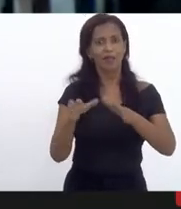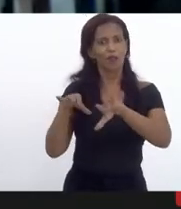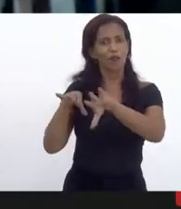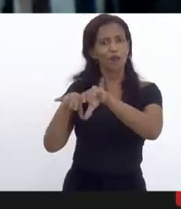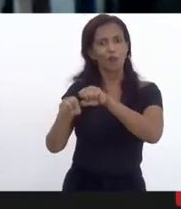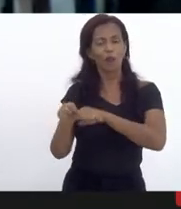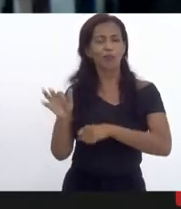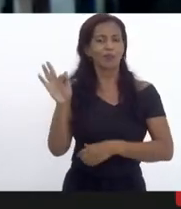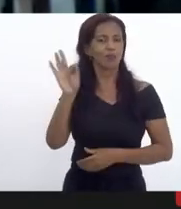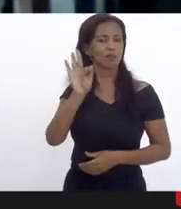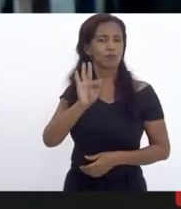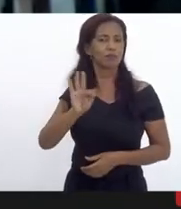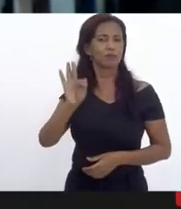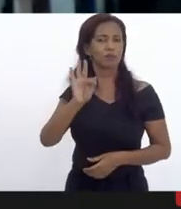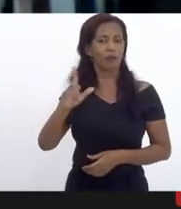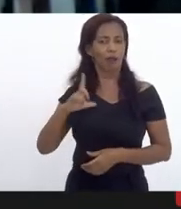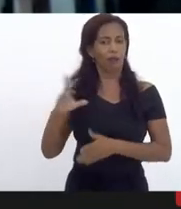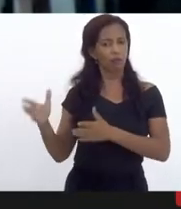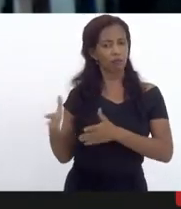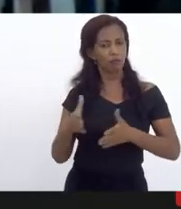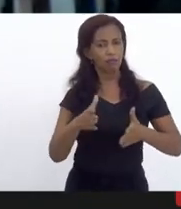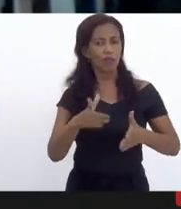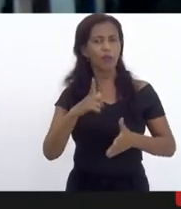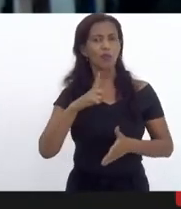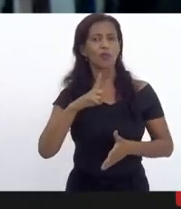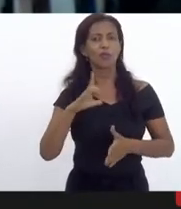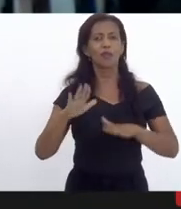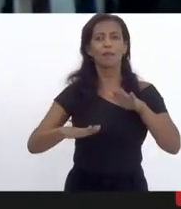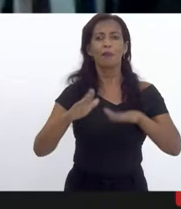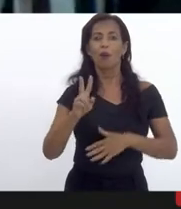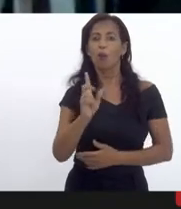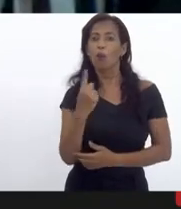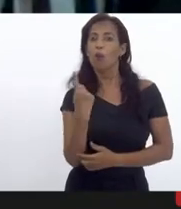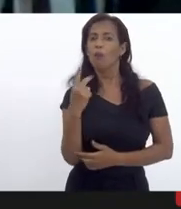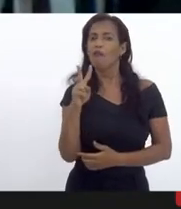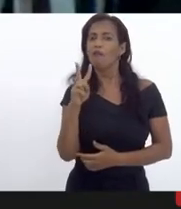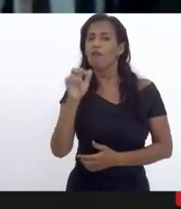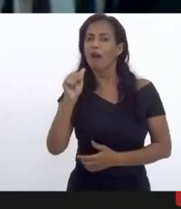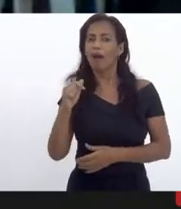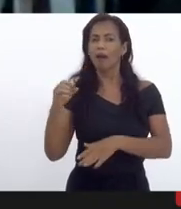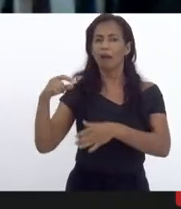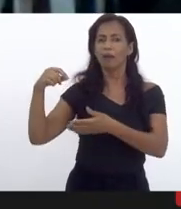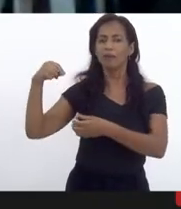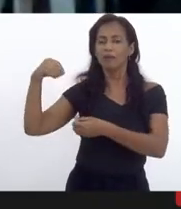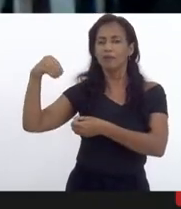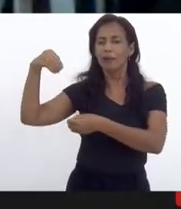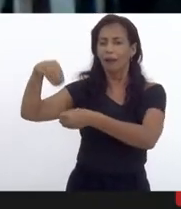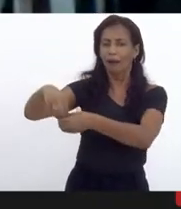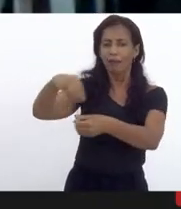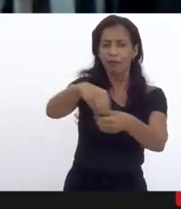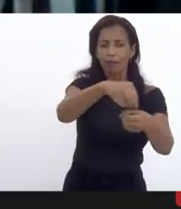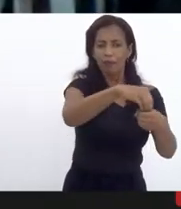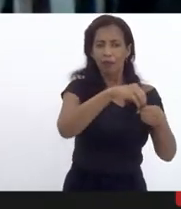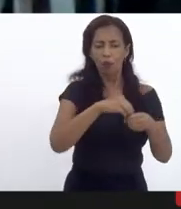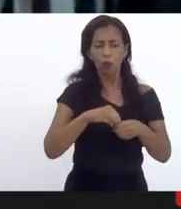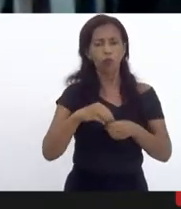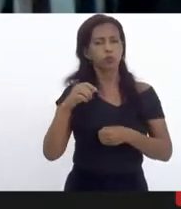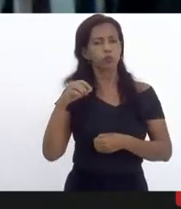academia e que tenha pelo menos uma vaga de turismólogo em cada um